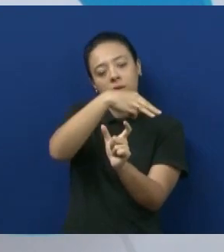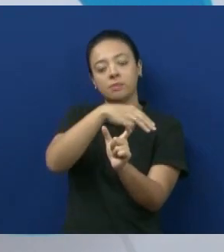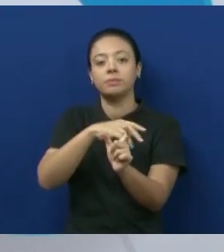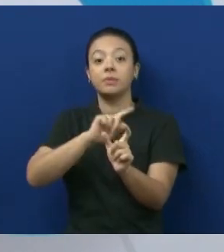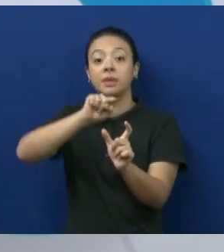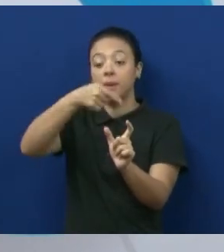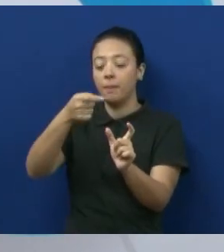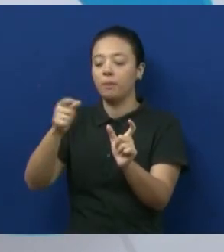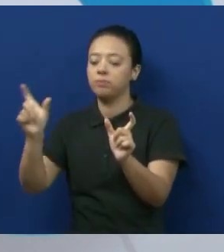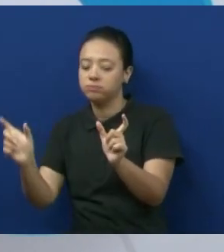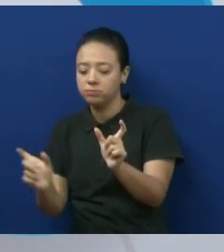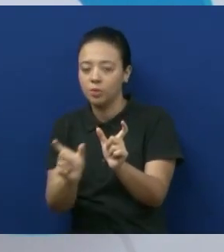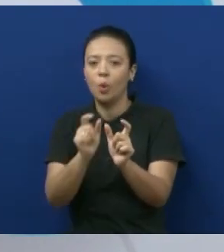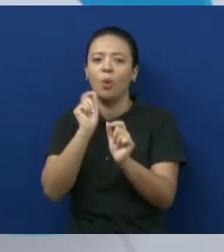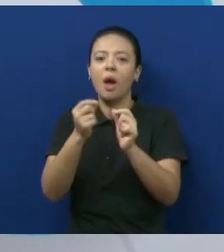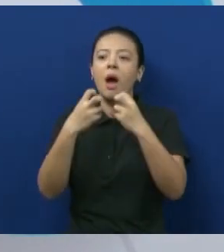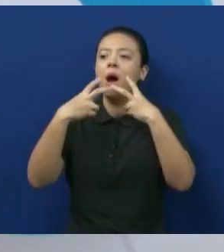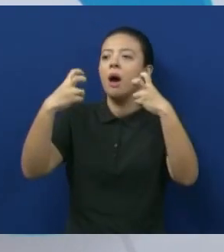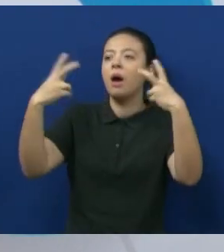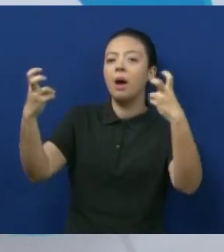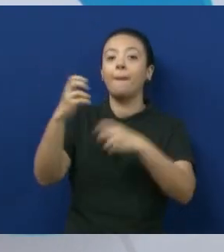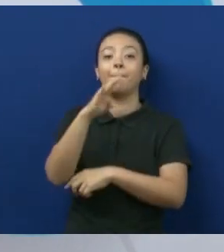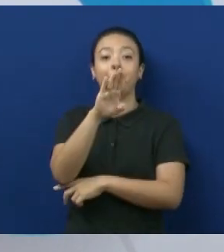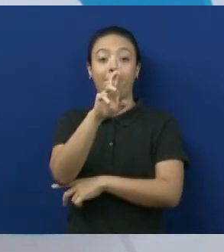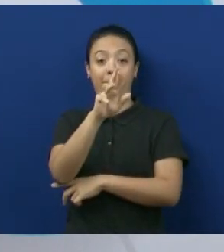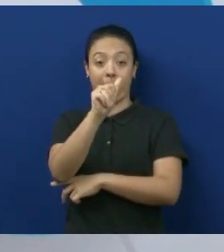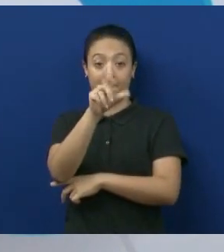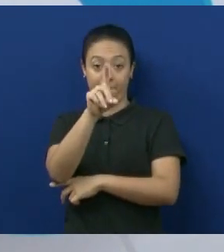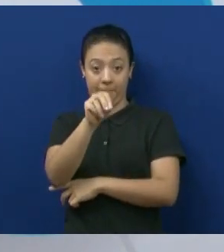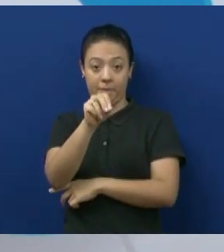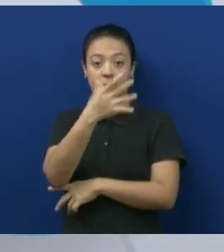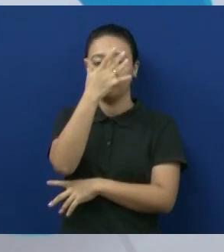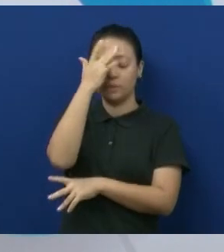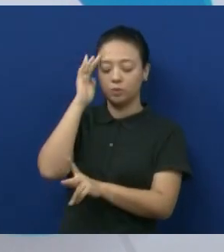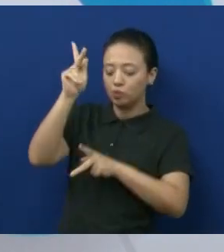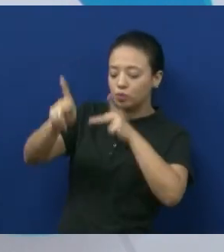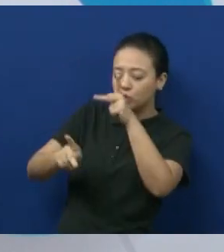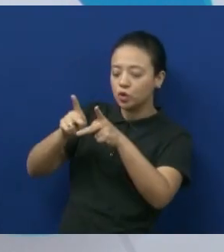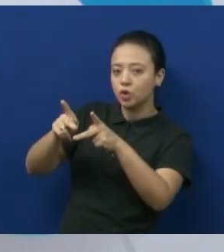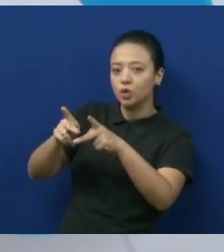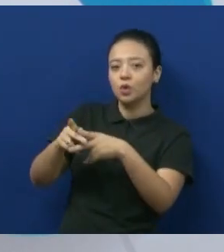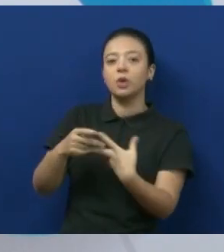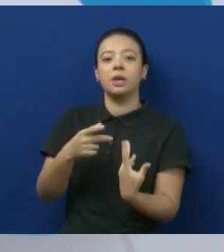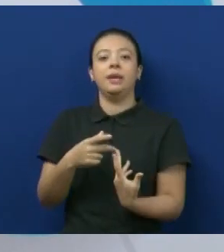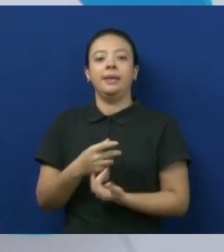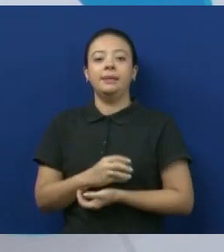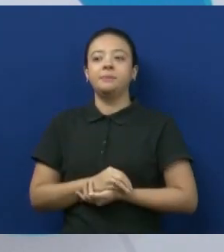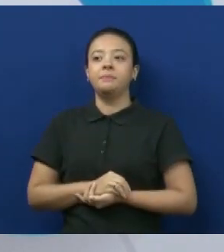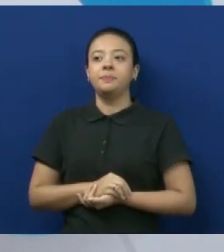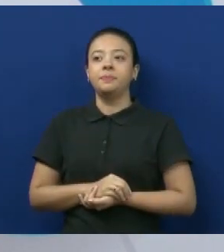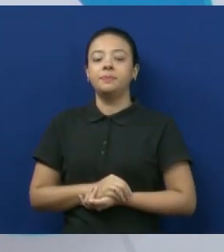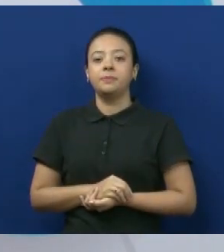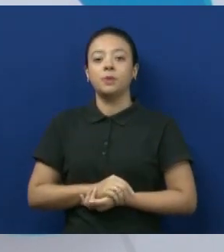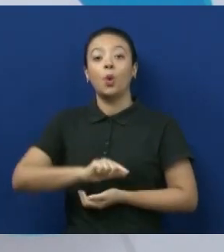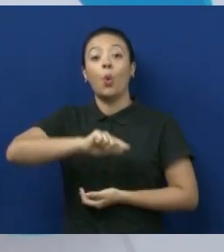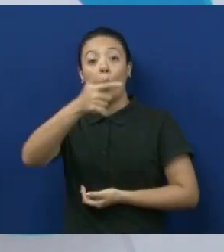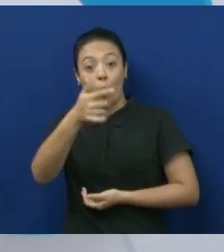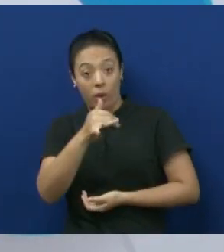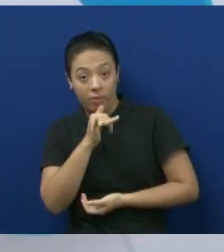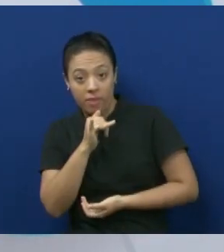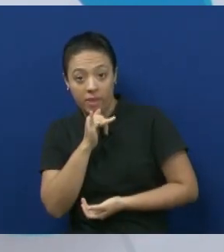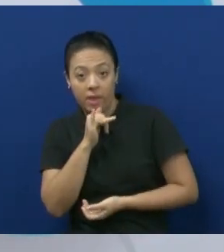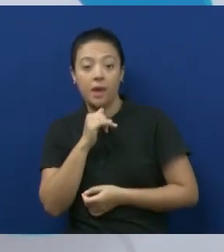paradoxo. Se mudaram as estações, era para que algo também mudasse, mas isso não acontece. É uma intenção,